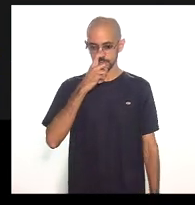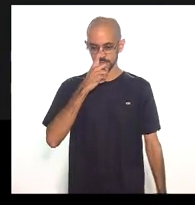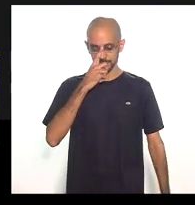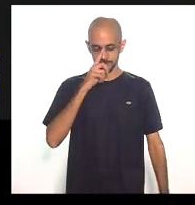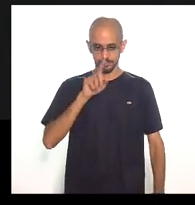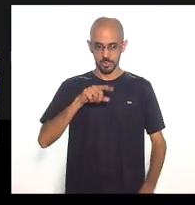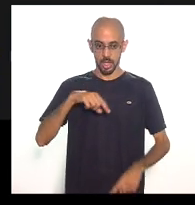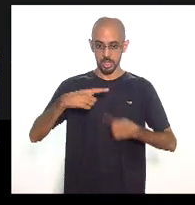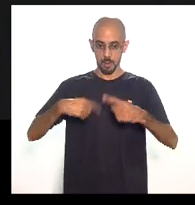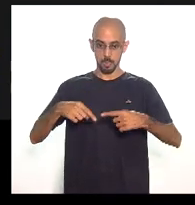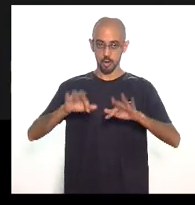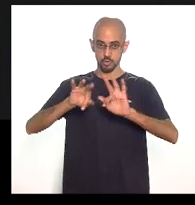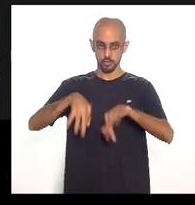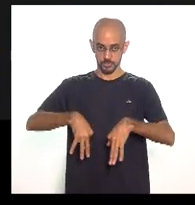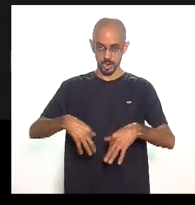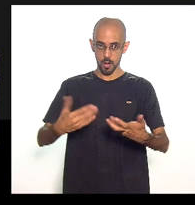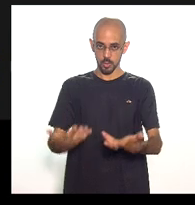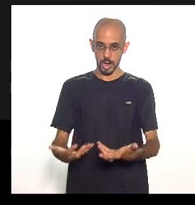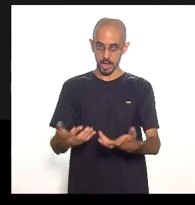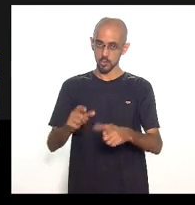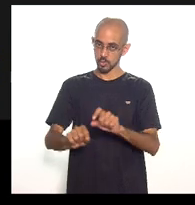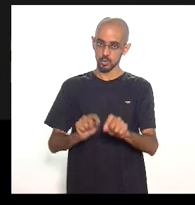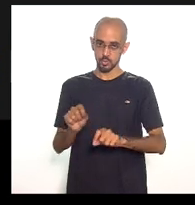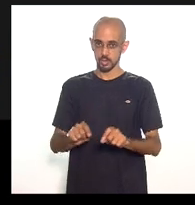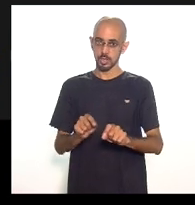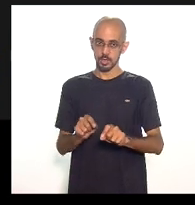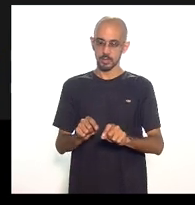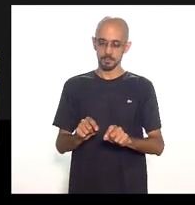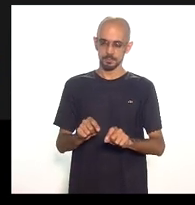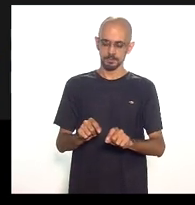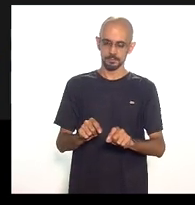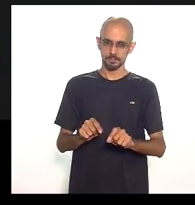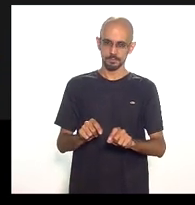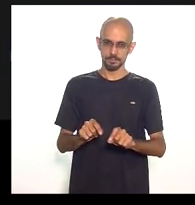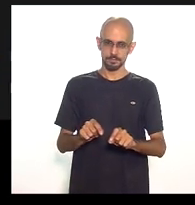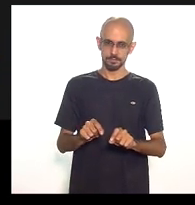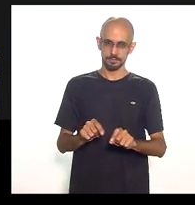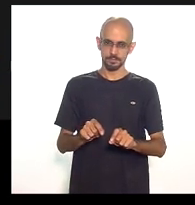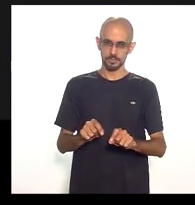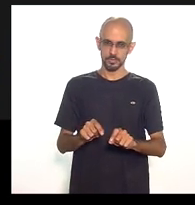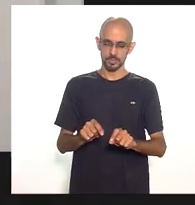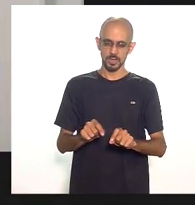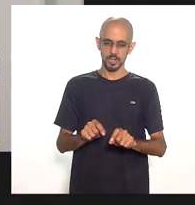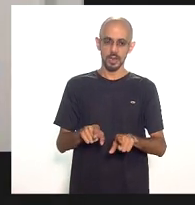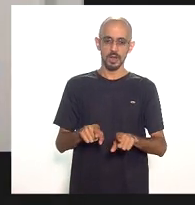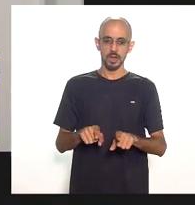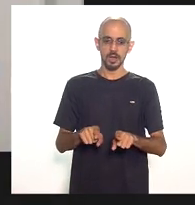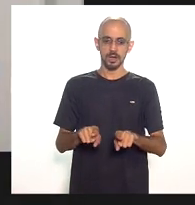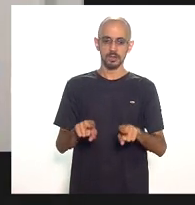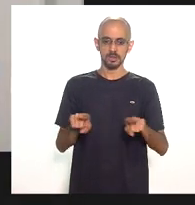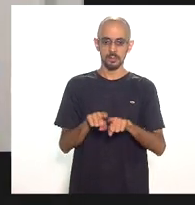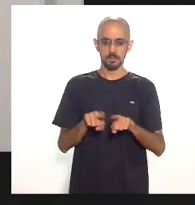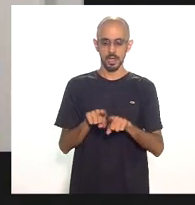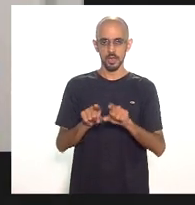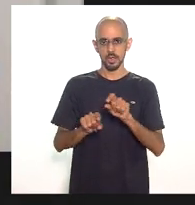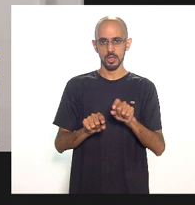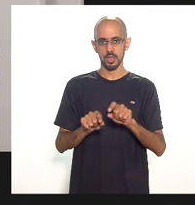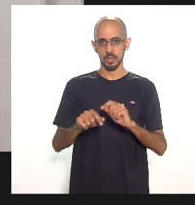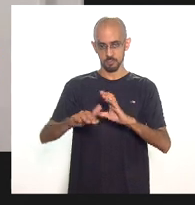E, no final, eu queria, né, apenas para deliberar também, eu recebi um e-mail